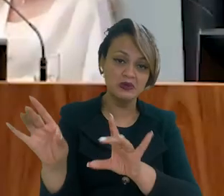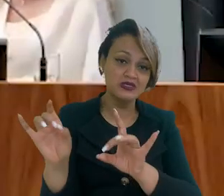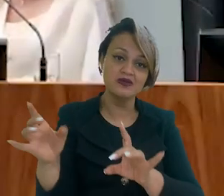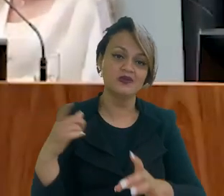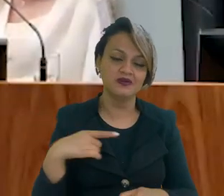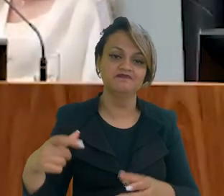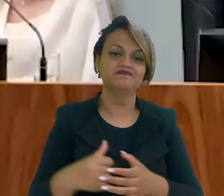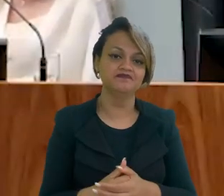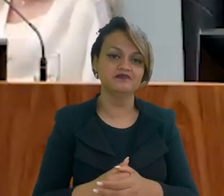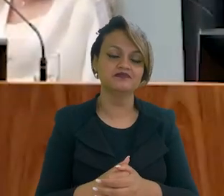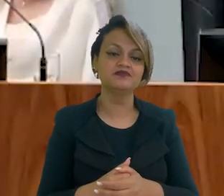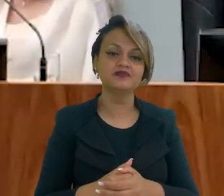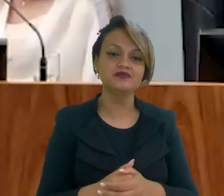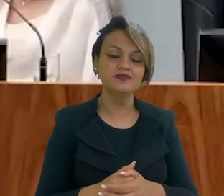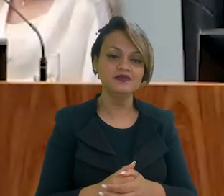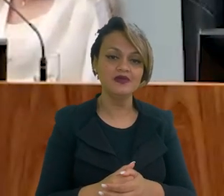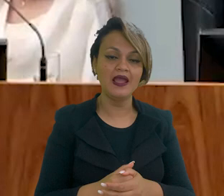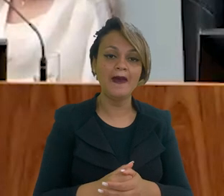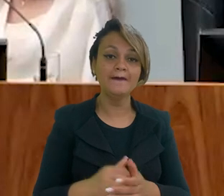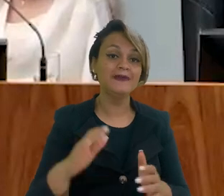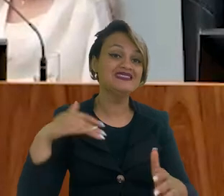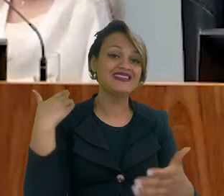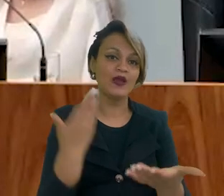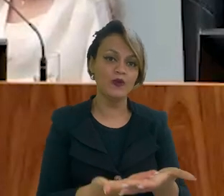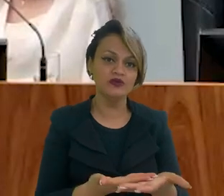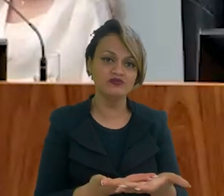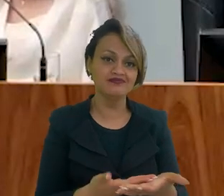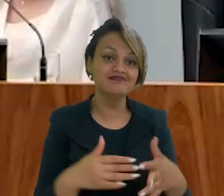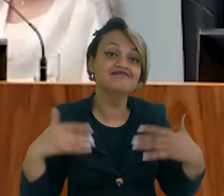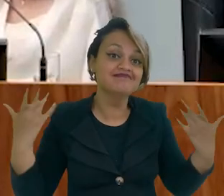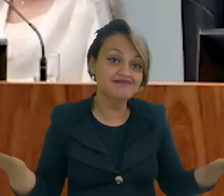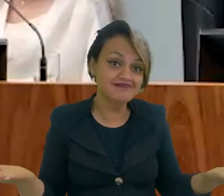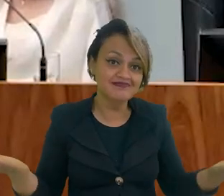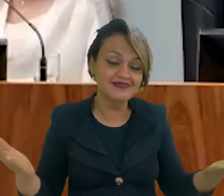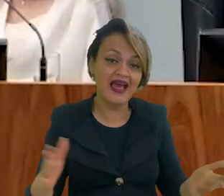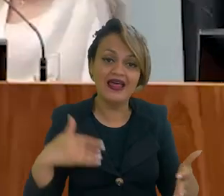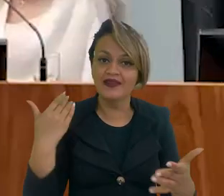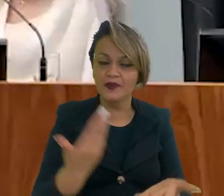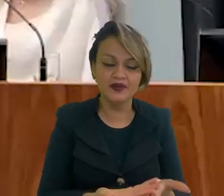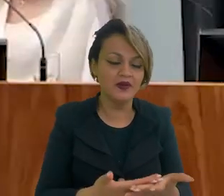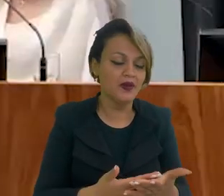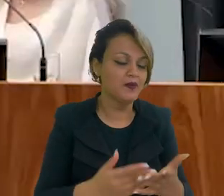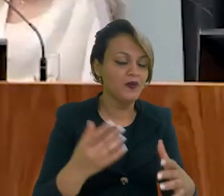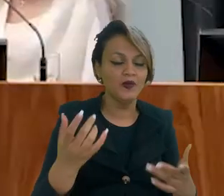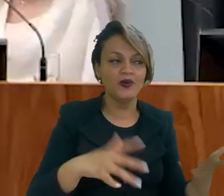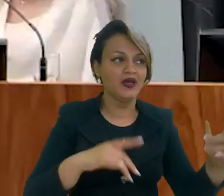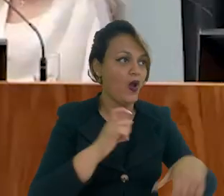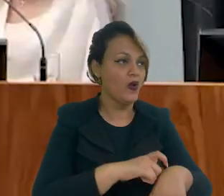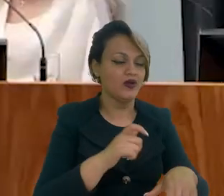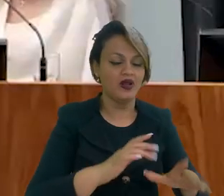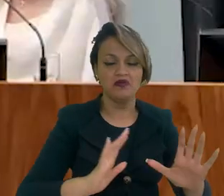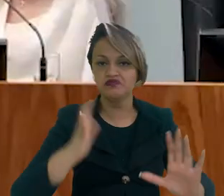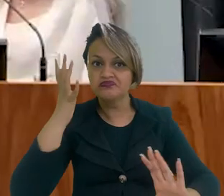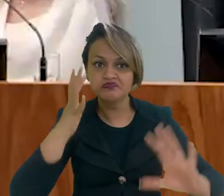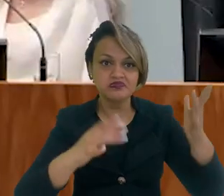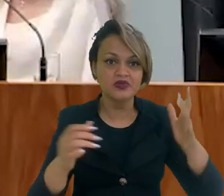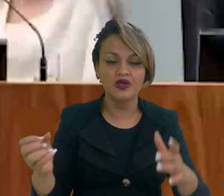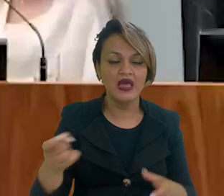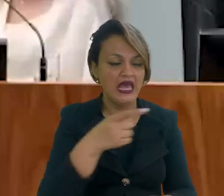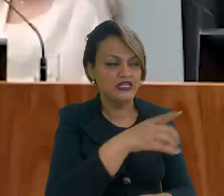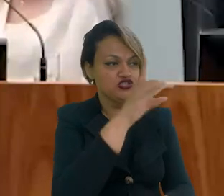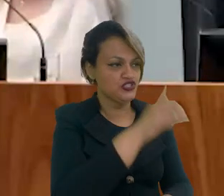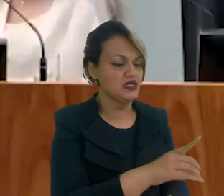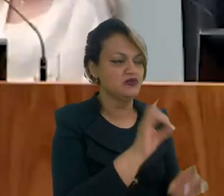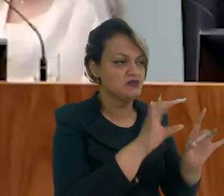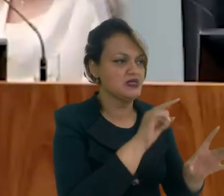a gente se fala isso né junção de dois sistemas agora até quando a gente vai ficar criando esses status